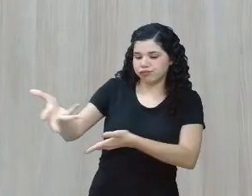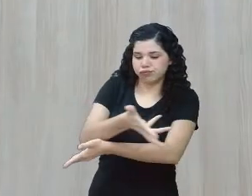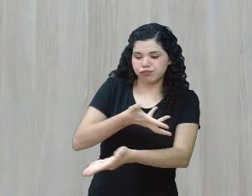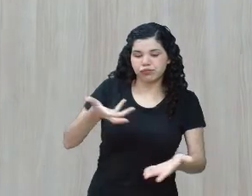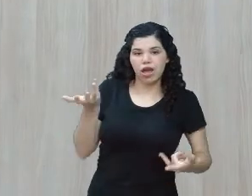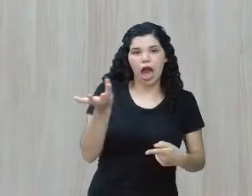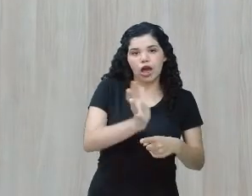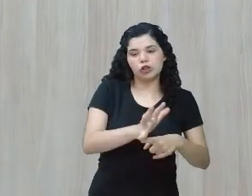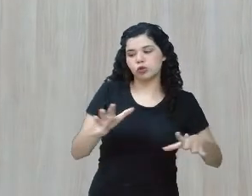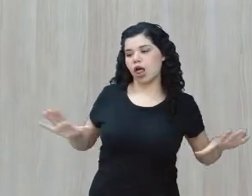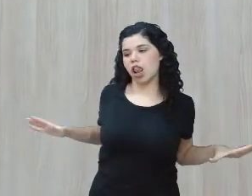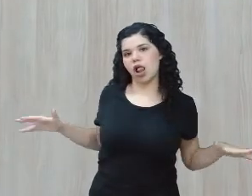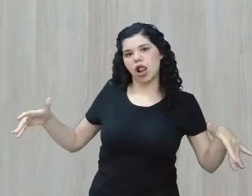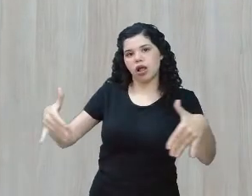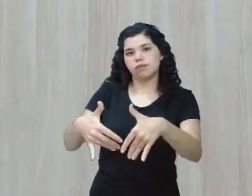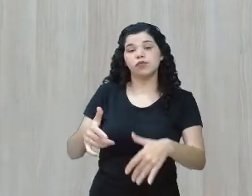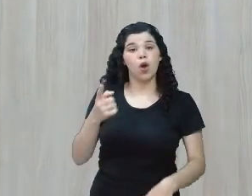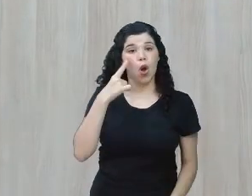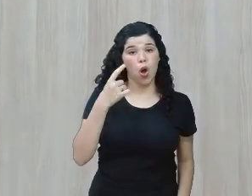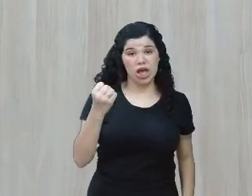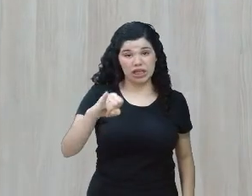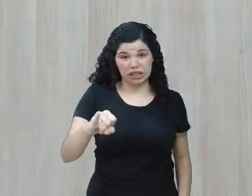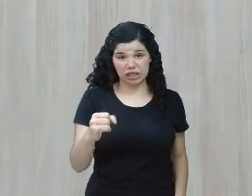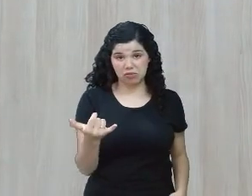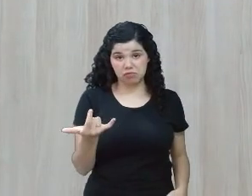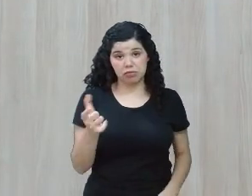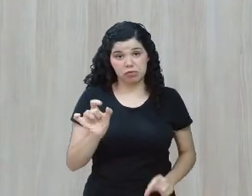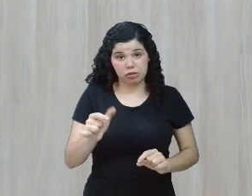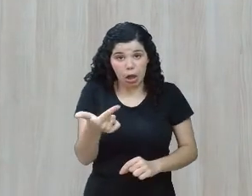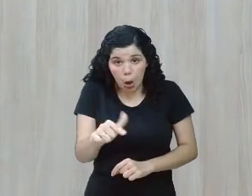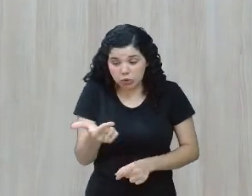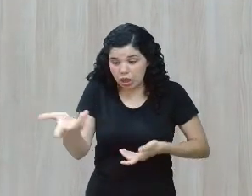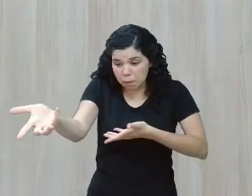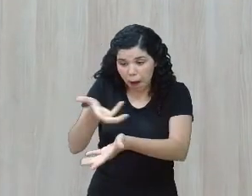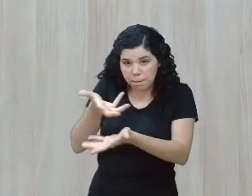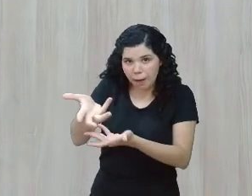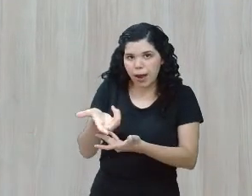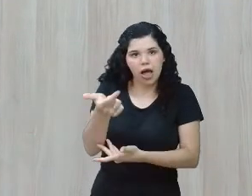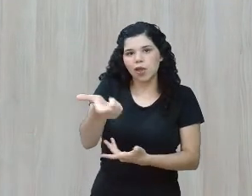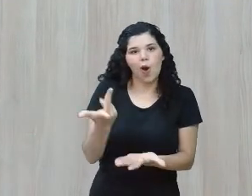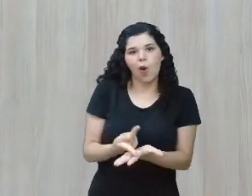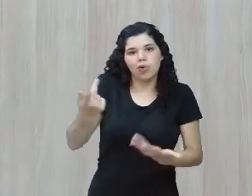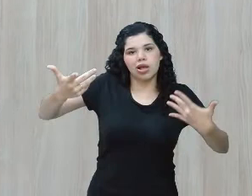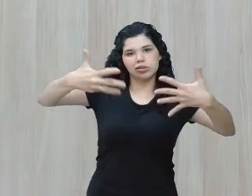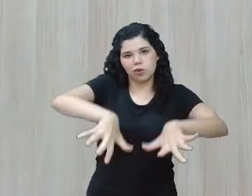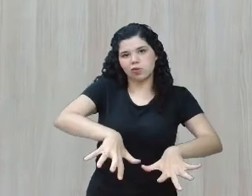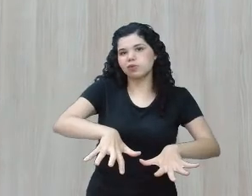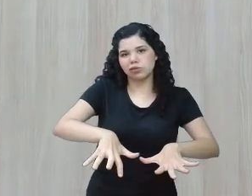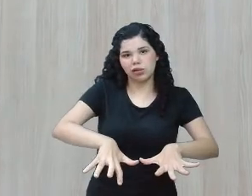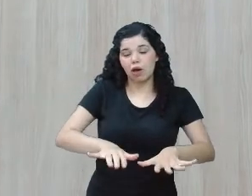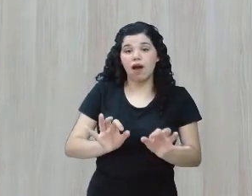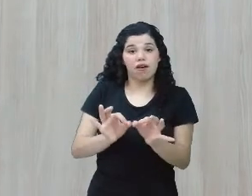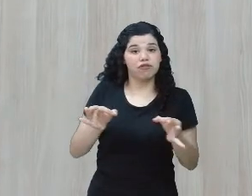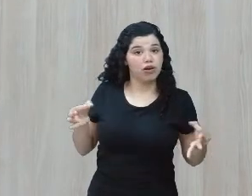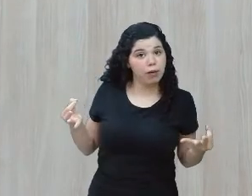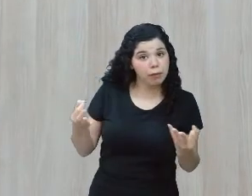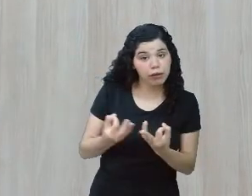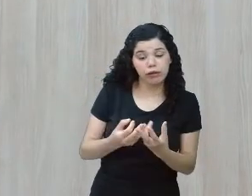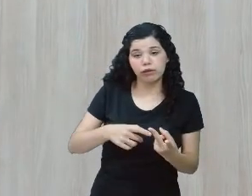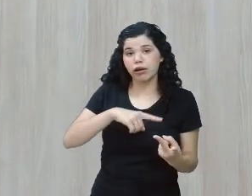Não tem inclusão se não houver um trabalho colaborativo. A colaboração da família,